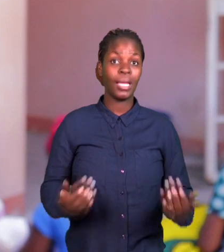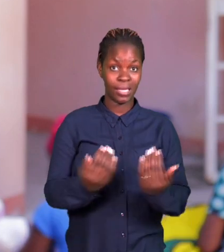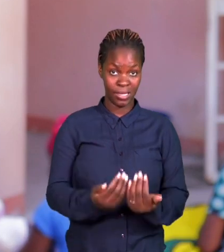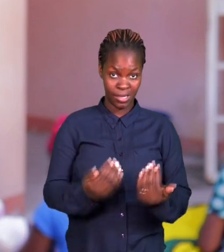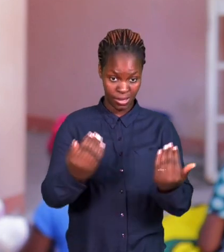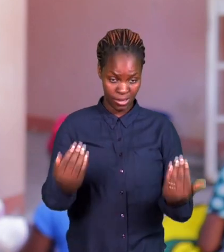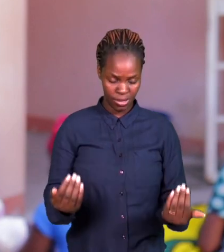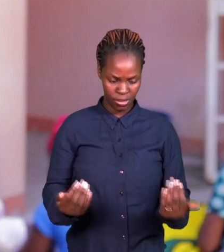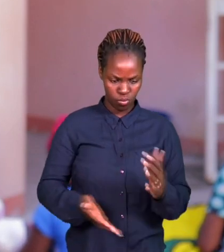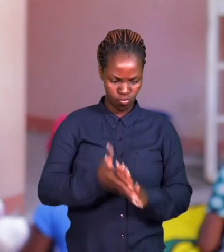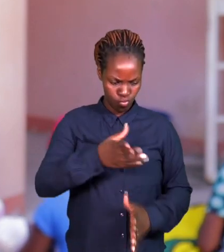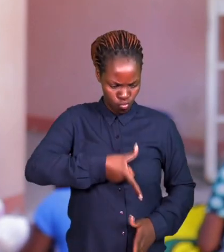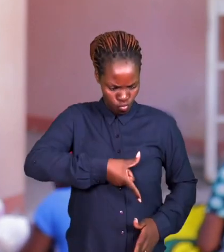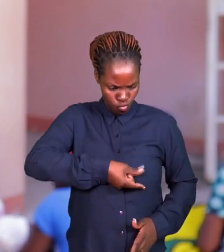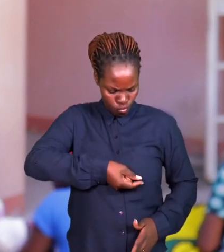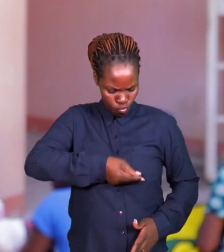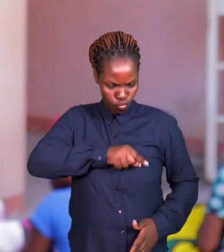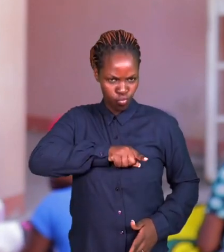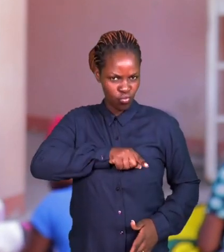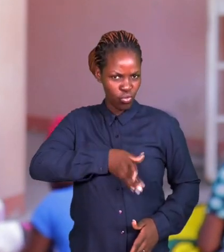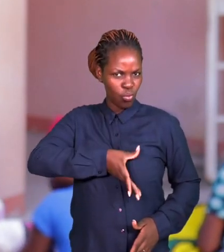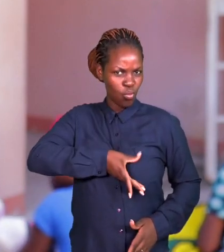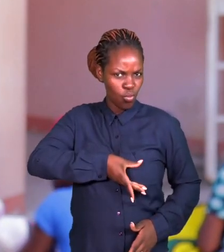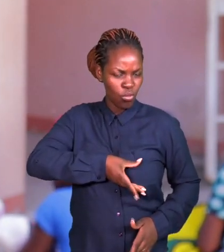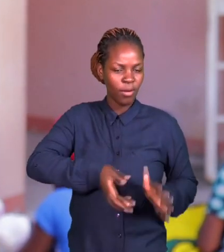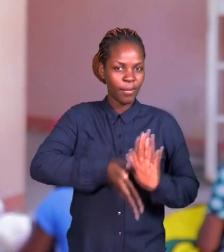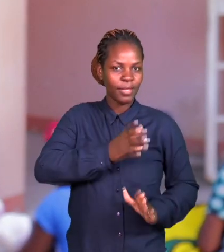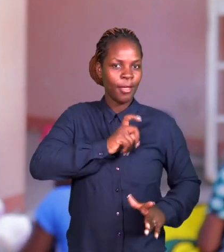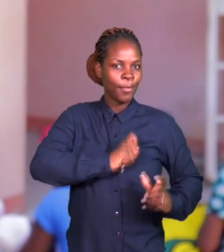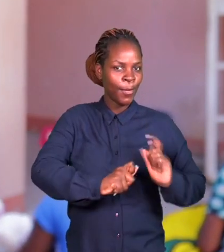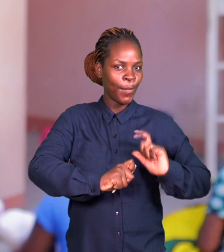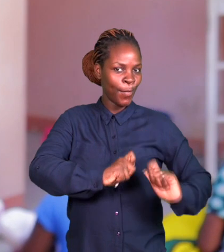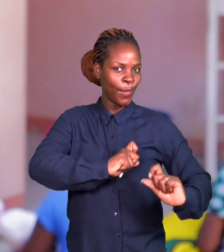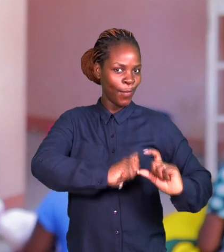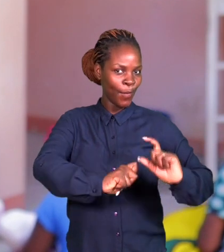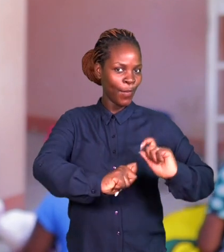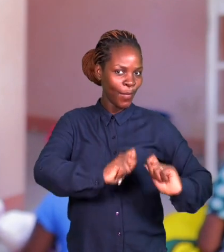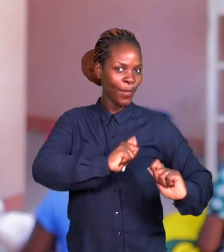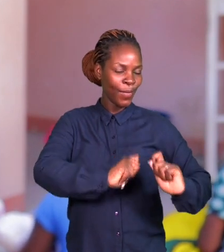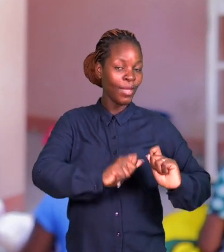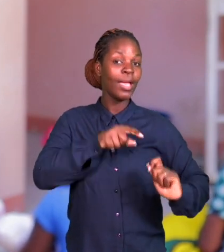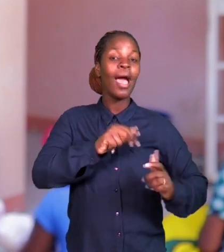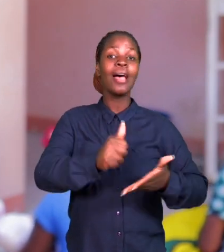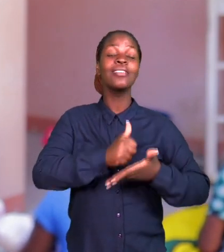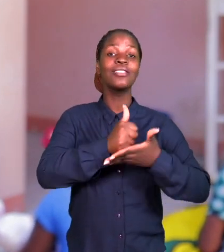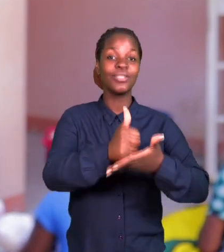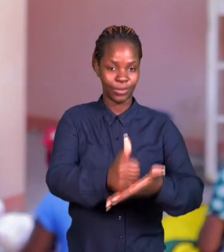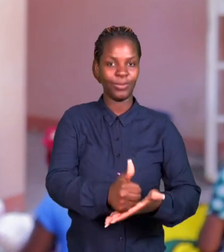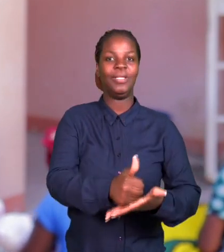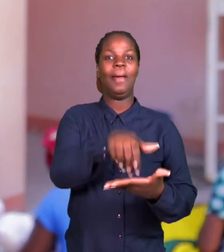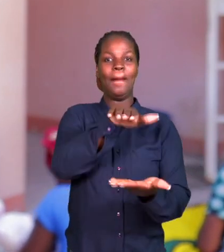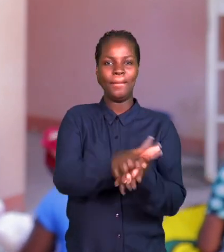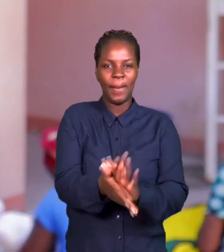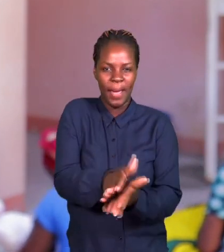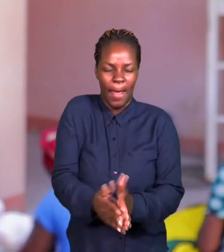desde o momento que a criança pega o mamilo e inicia o processo de sucção. Esse processo também contribui muito